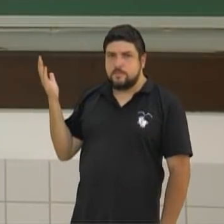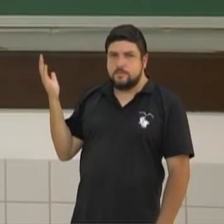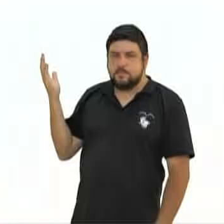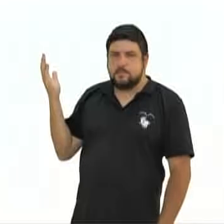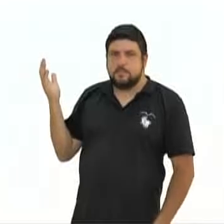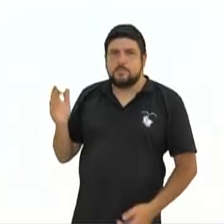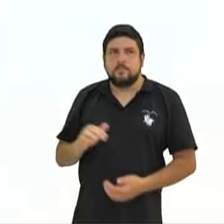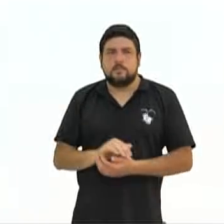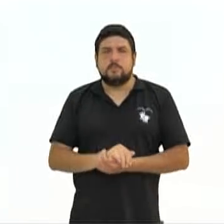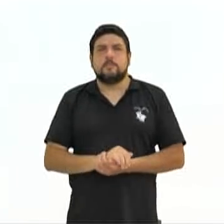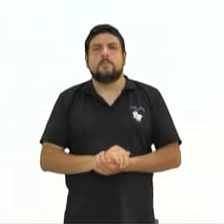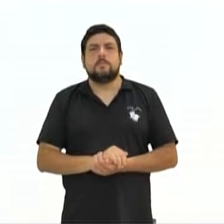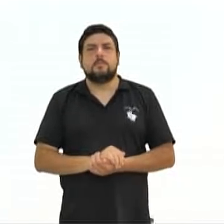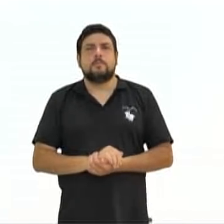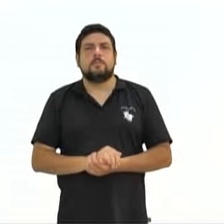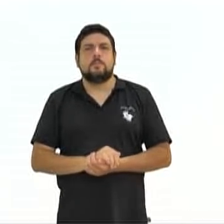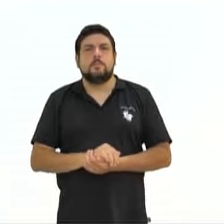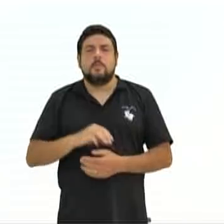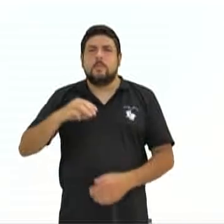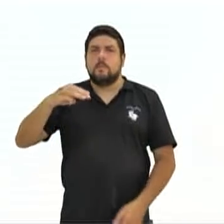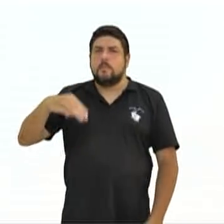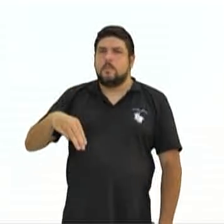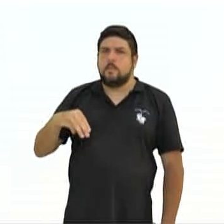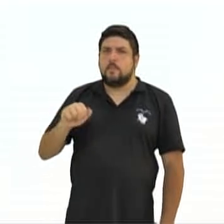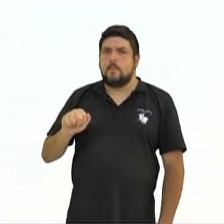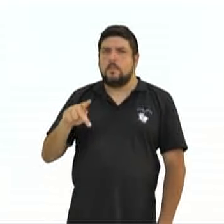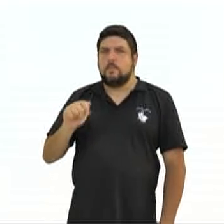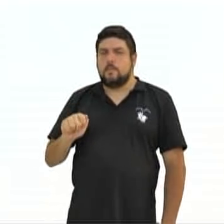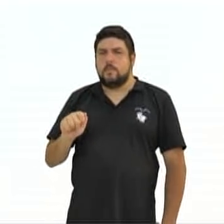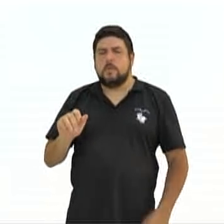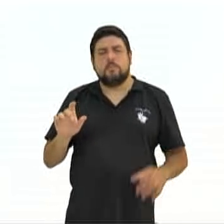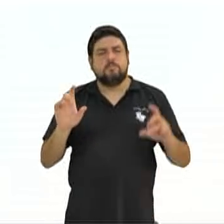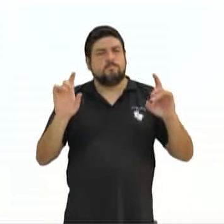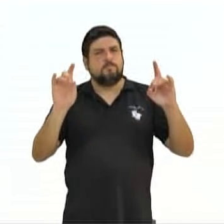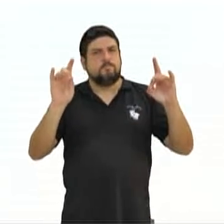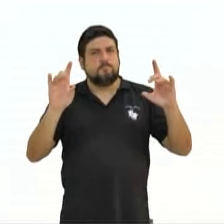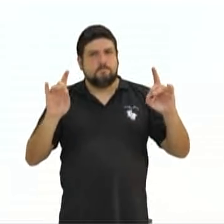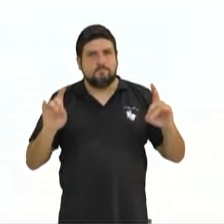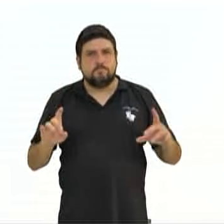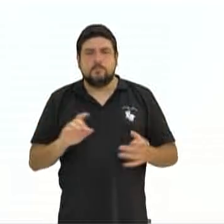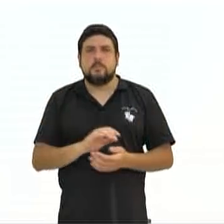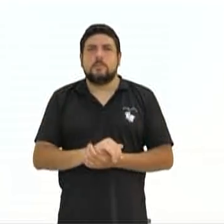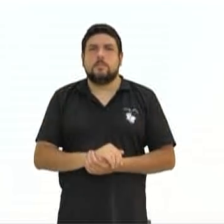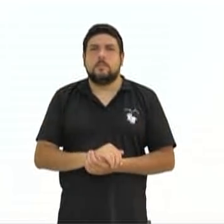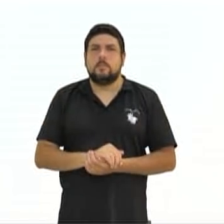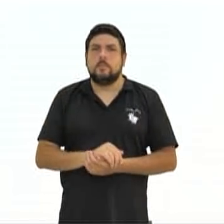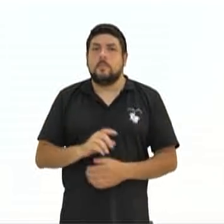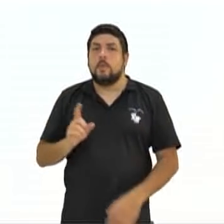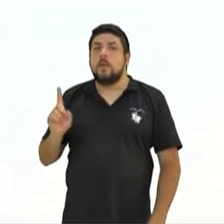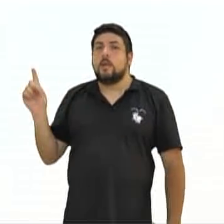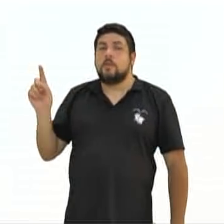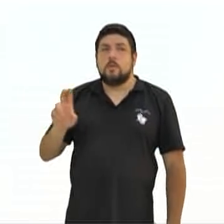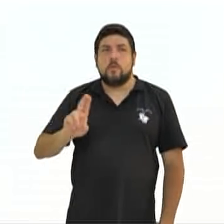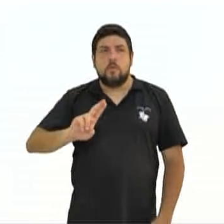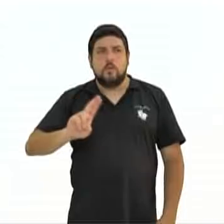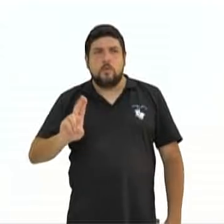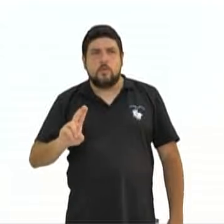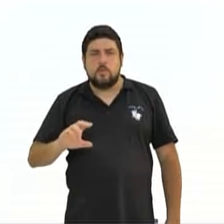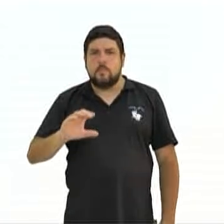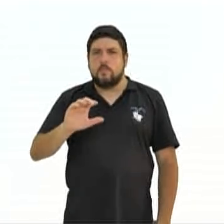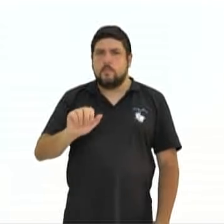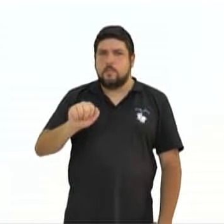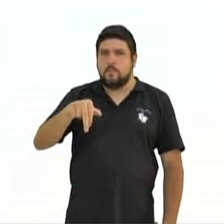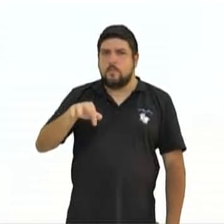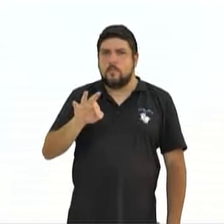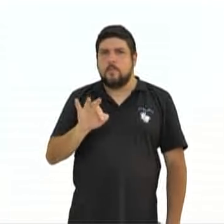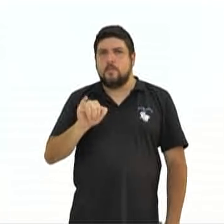mapa muito especial para a história da cartografia. Esse aqui é o Planisfério de Cantino. Ele foi feito no ano